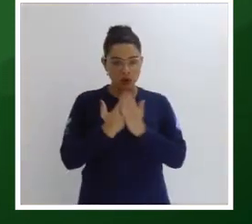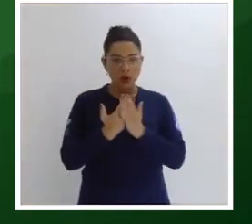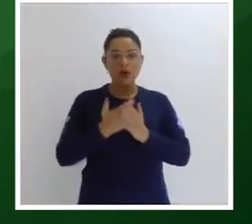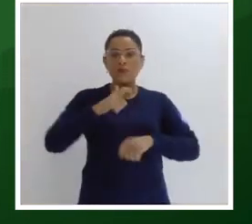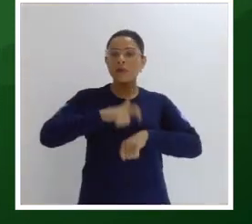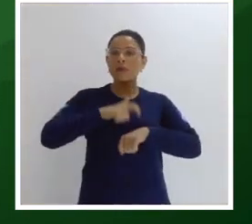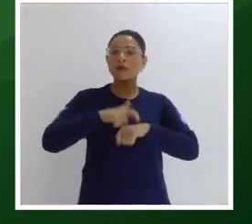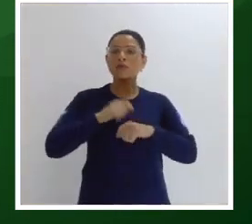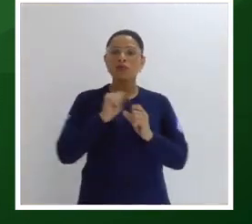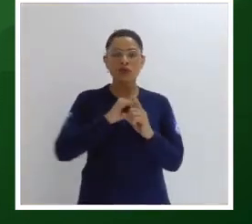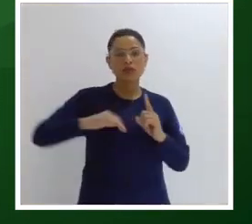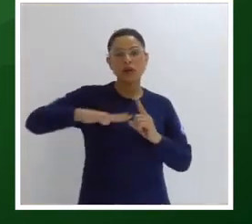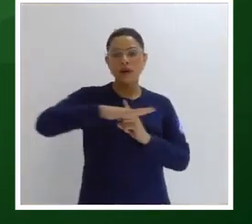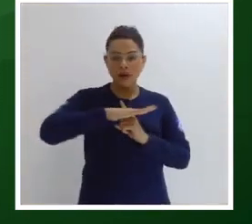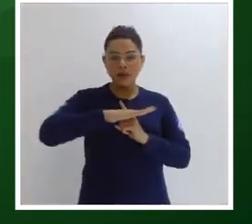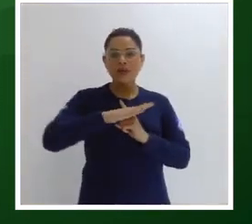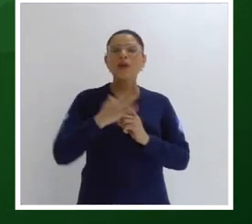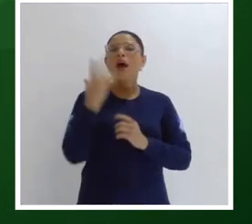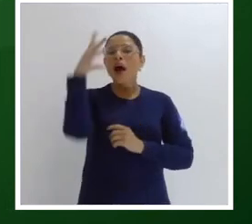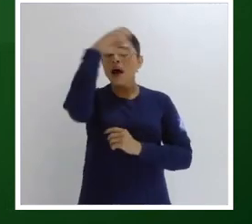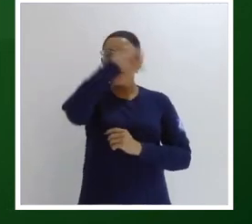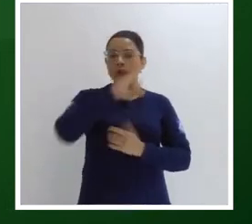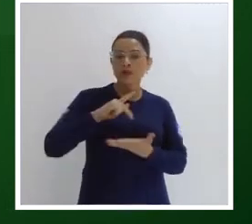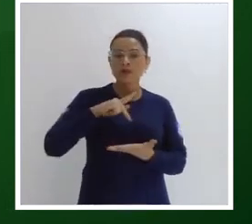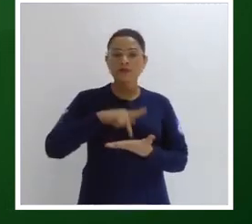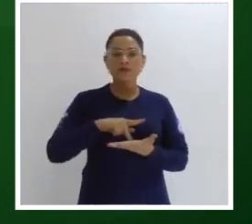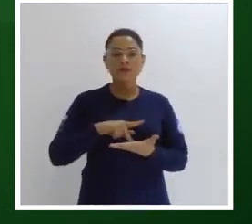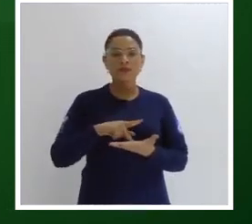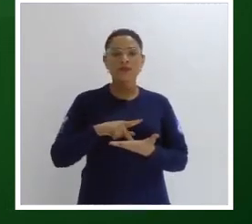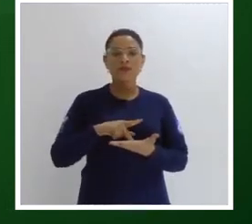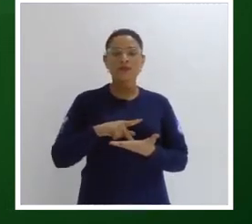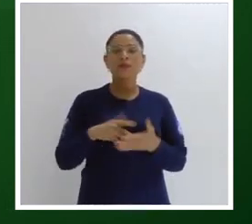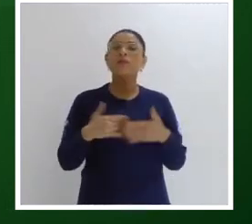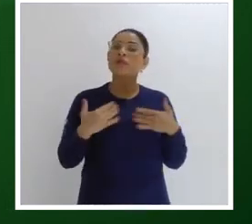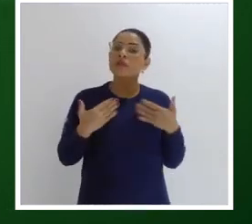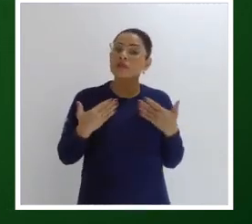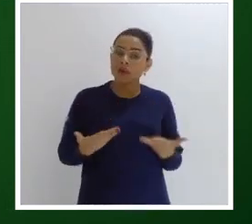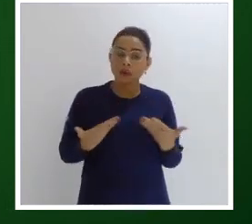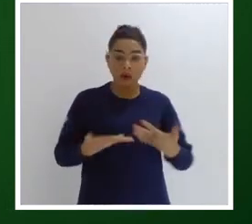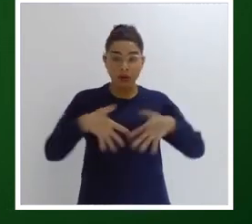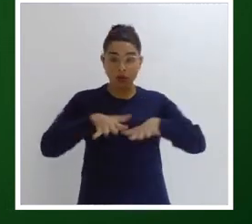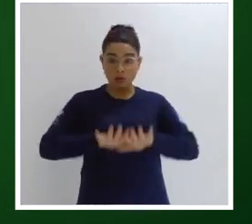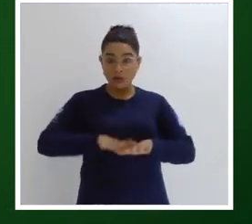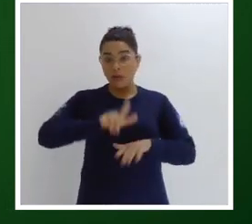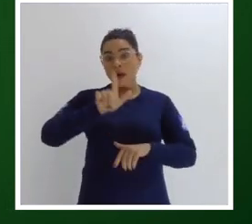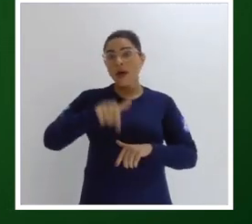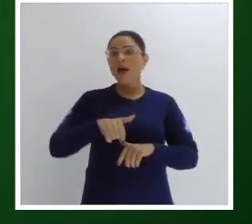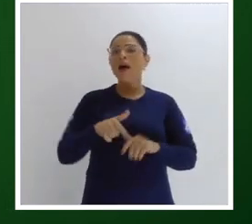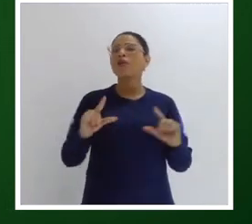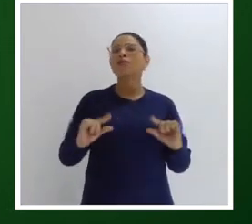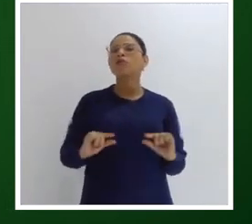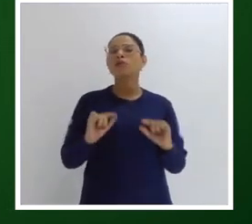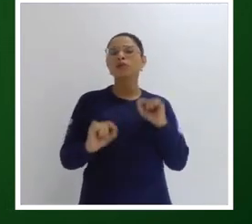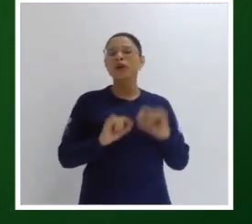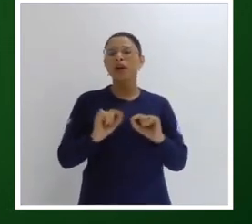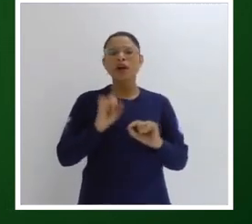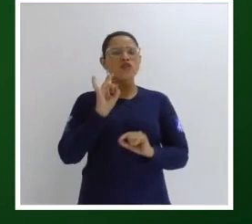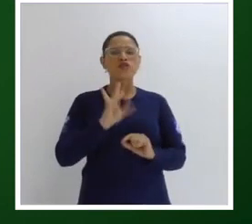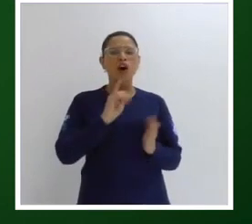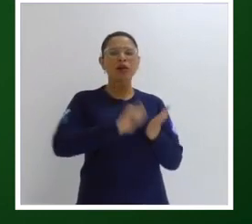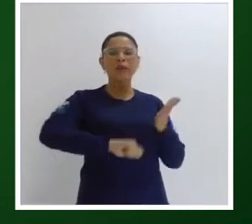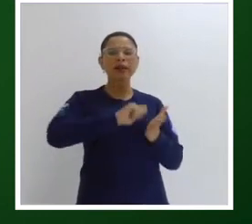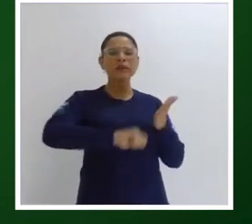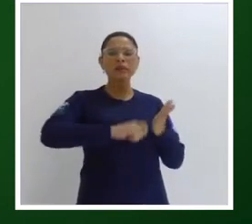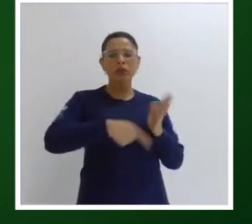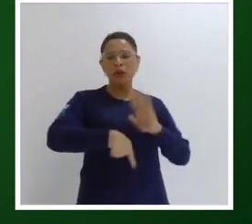social estão aprendendo então ali a gente diz que a inclusão ela não se reduz mais a garantir a matrícula do